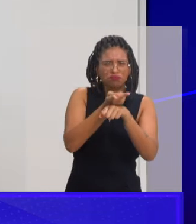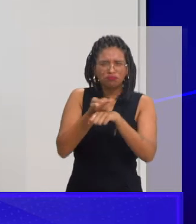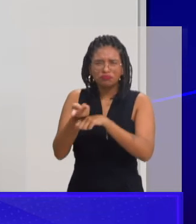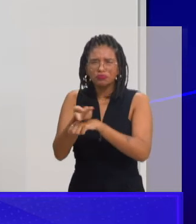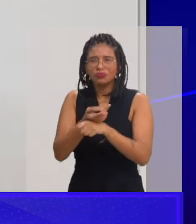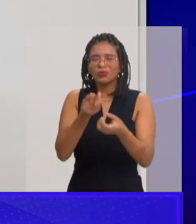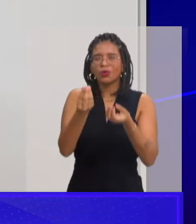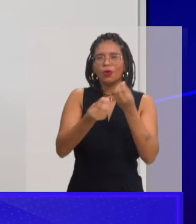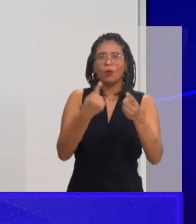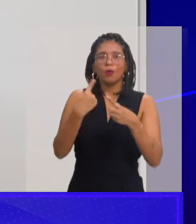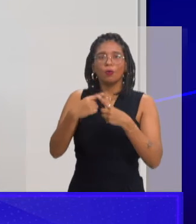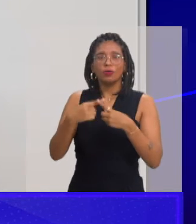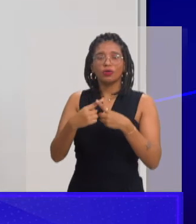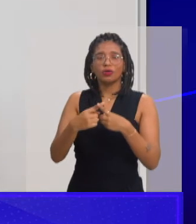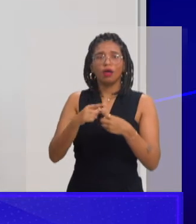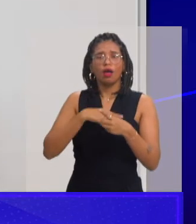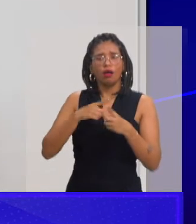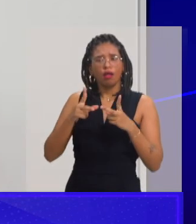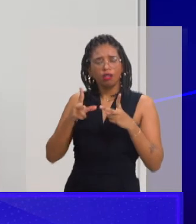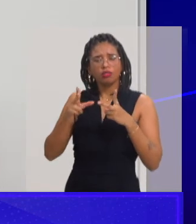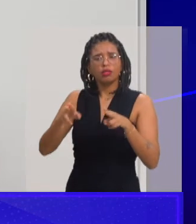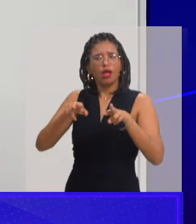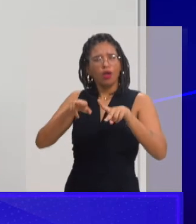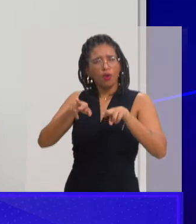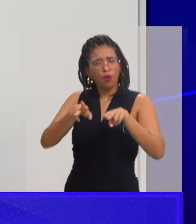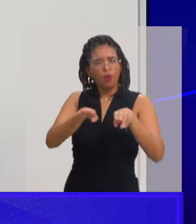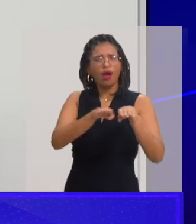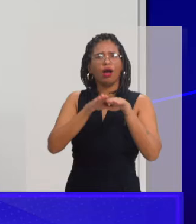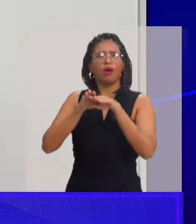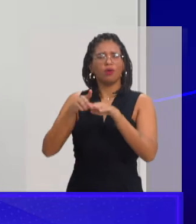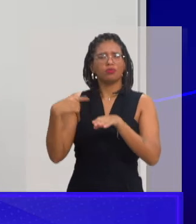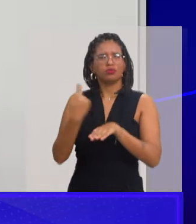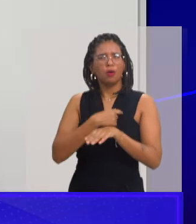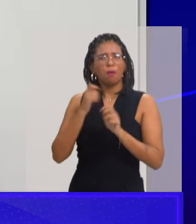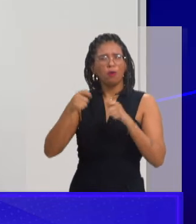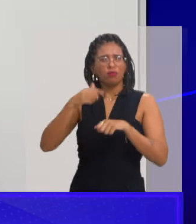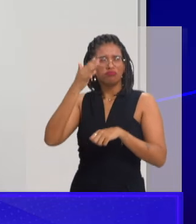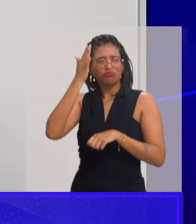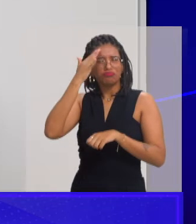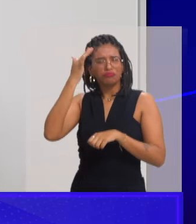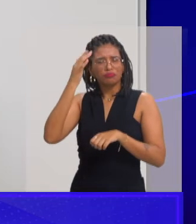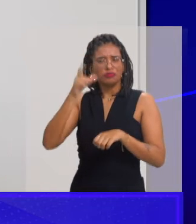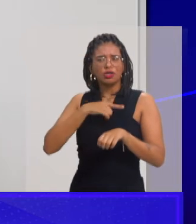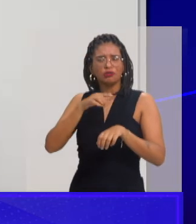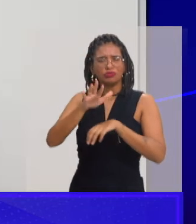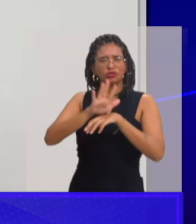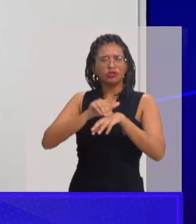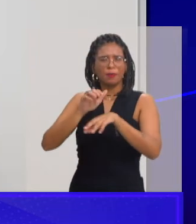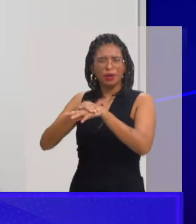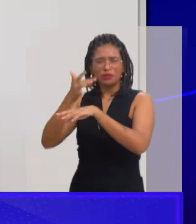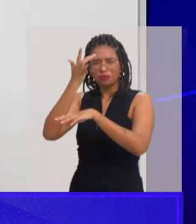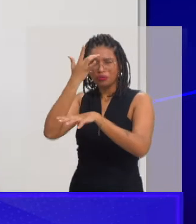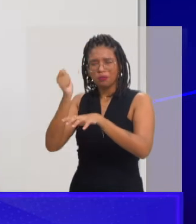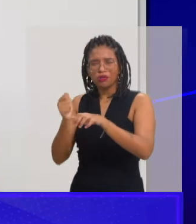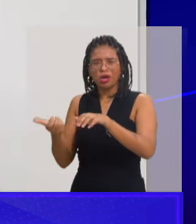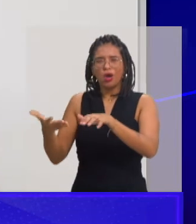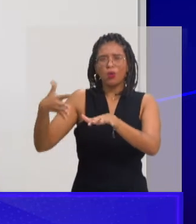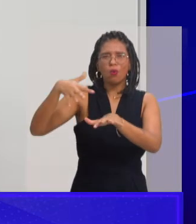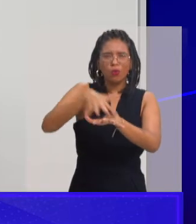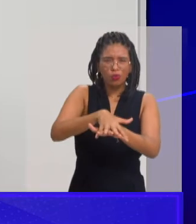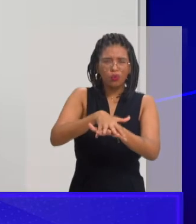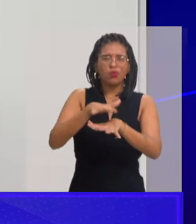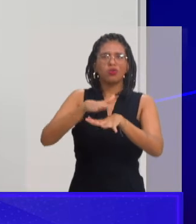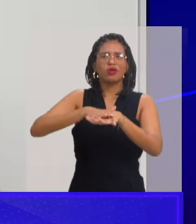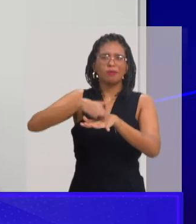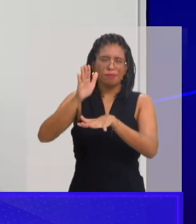ainda assim eu vejo um lugar ainda muito distante. Precisamos. Neste caso, não é dar passos, precisamos correr,